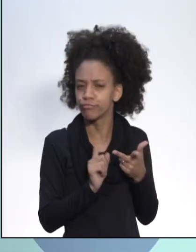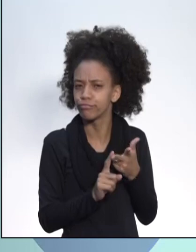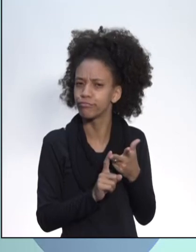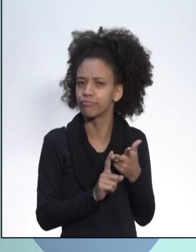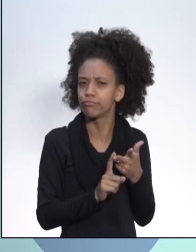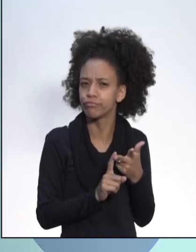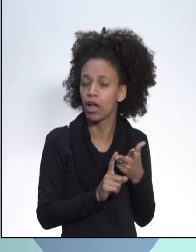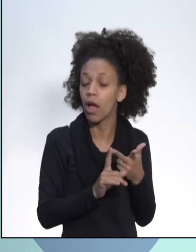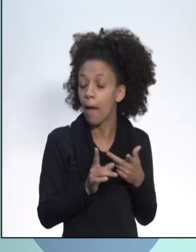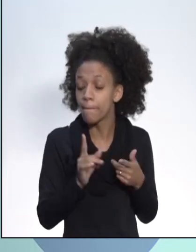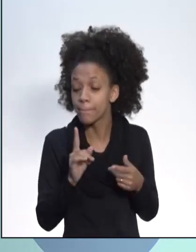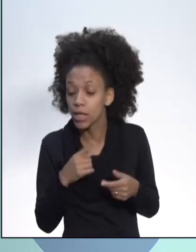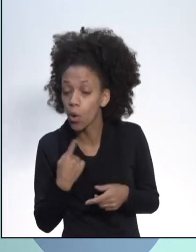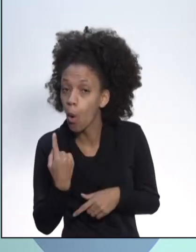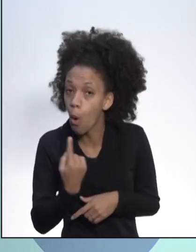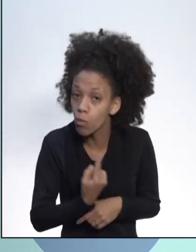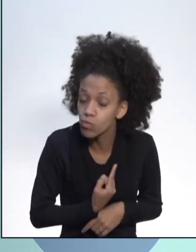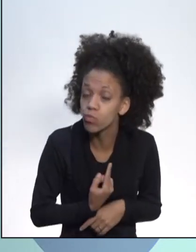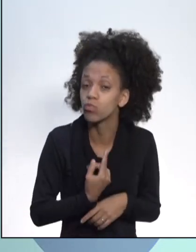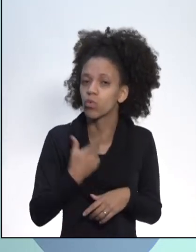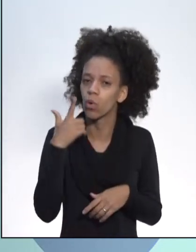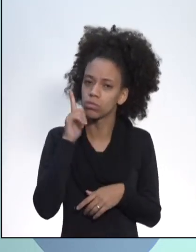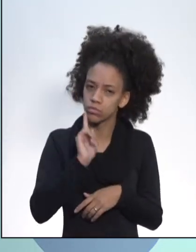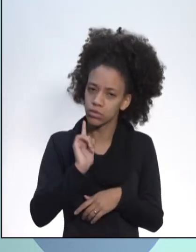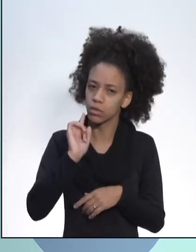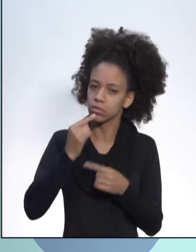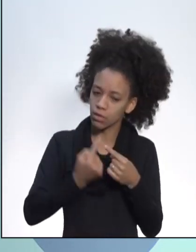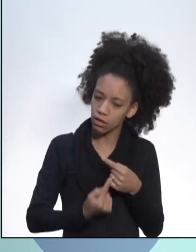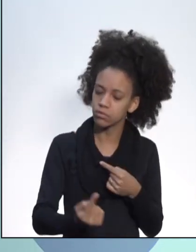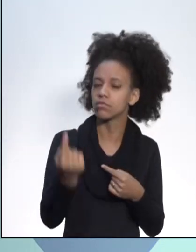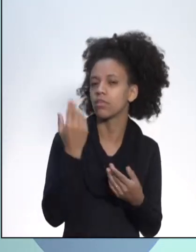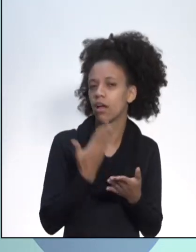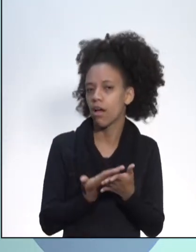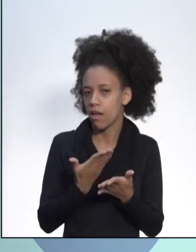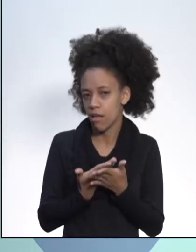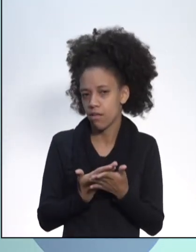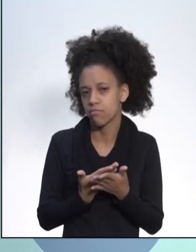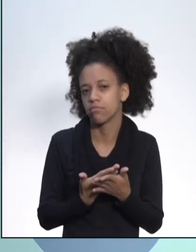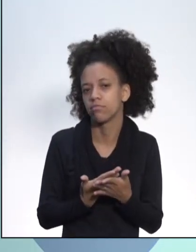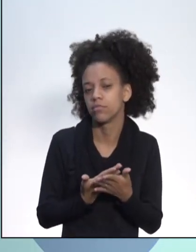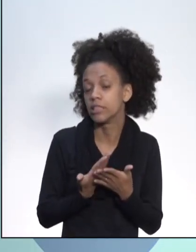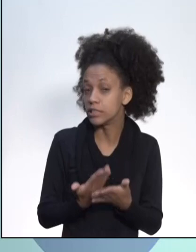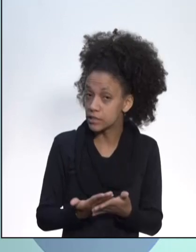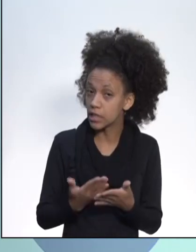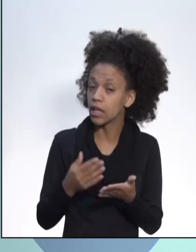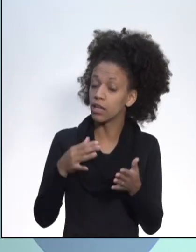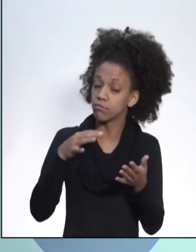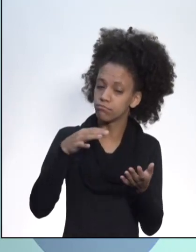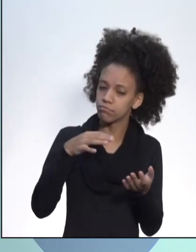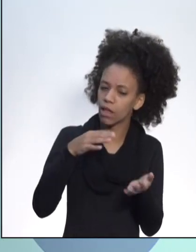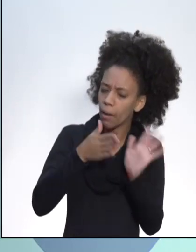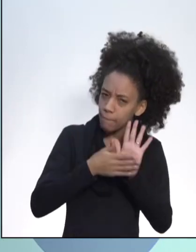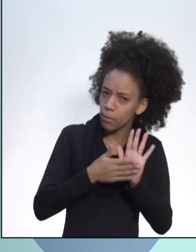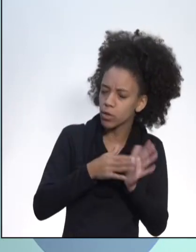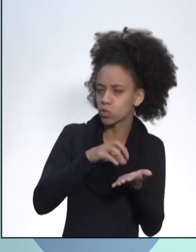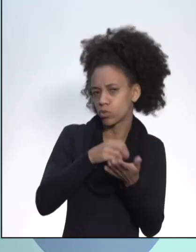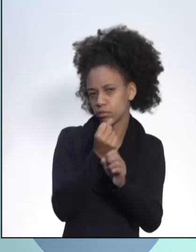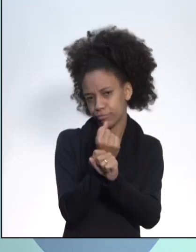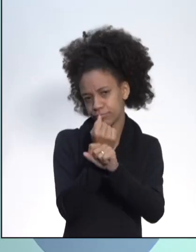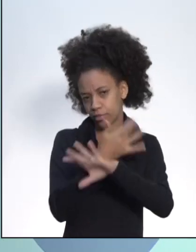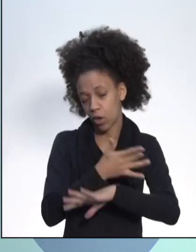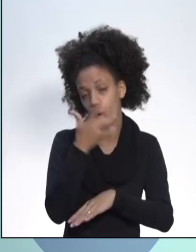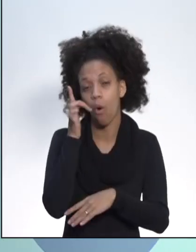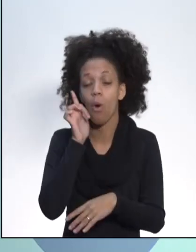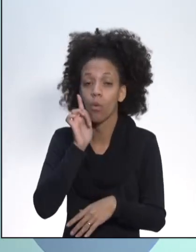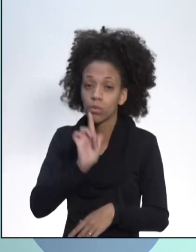fortes, para que eu conseguisse, nas próximas aulas, colocadas aqui no Centro de Mídias, conseguir